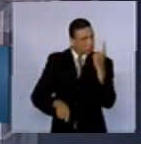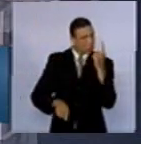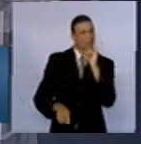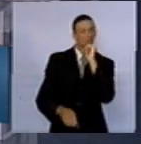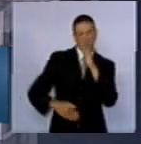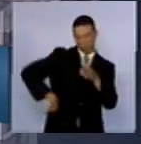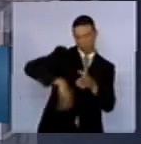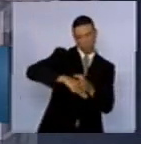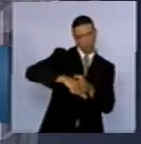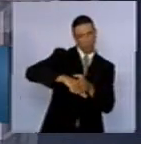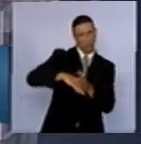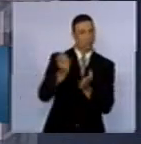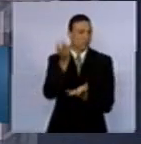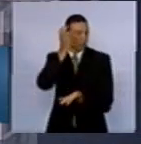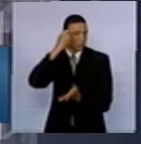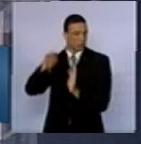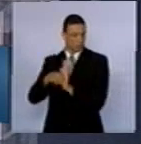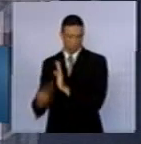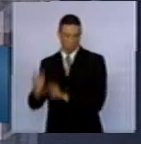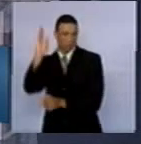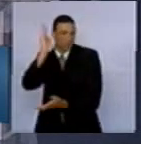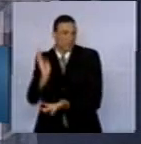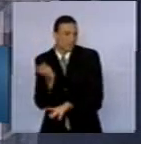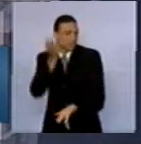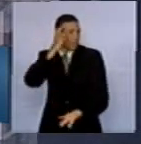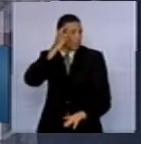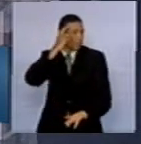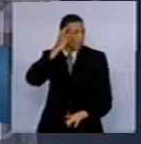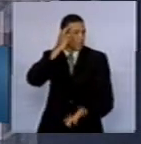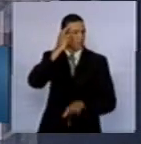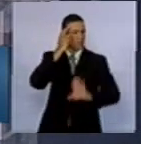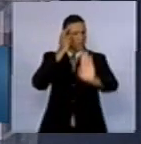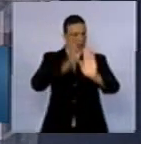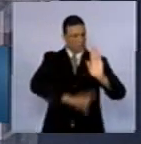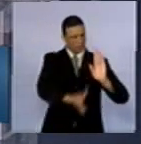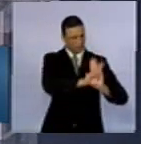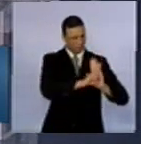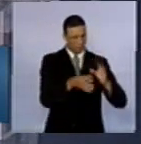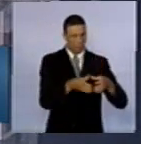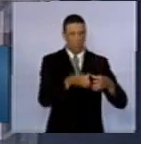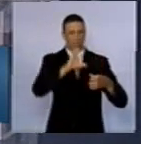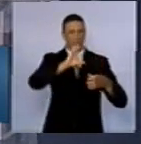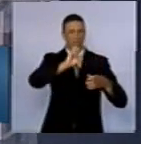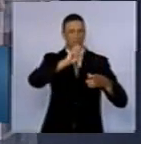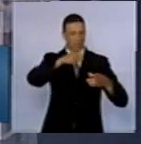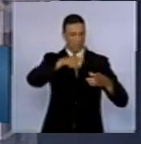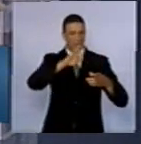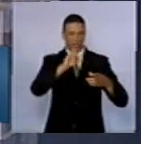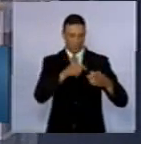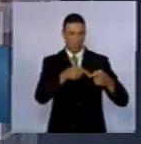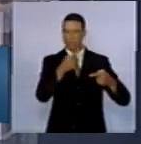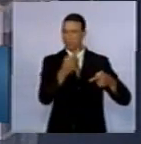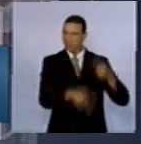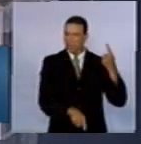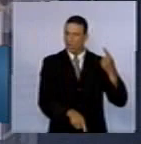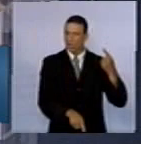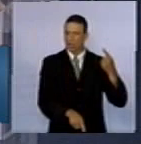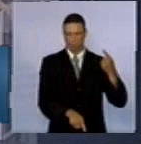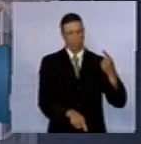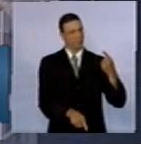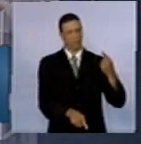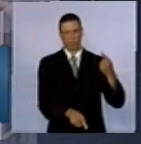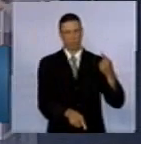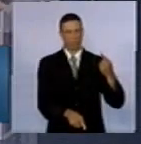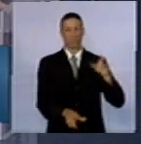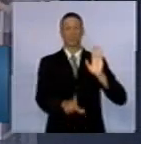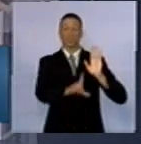Futebol também faz parte da nossa cultura, no entanto, pela lei do SEAC, ele não é considerado. Ademais, a lei